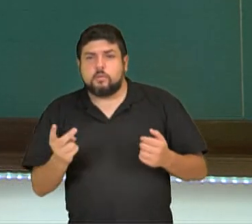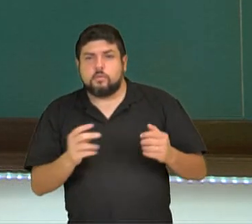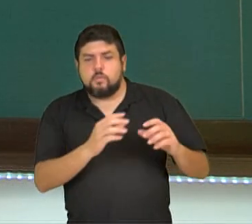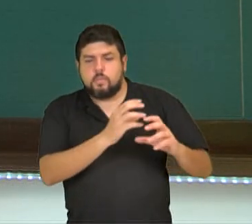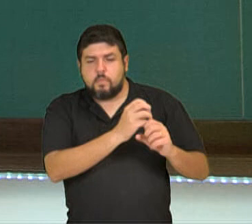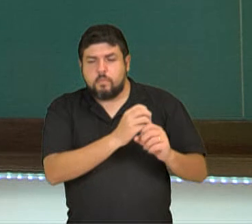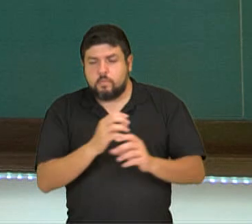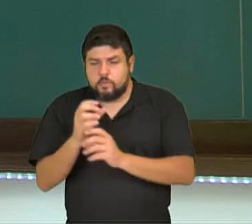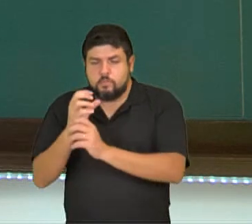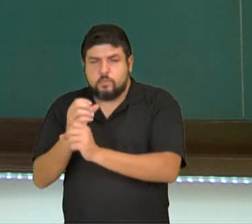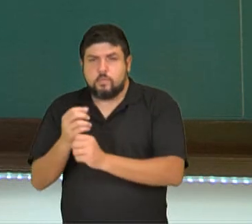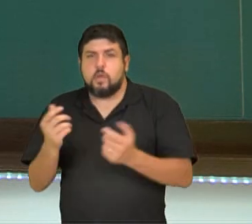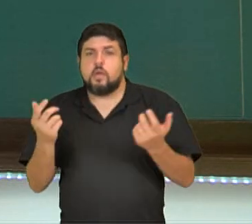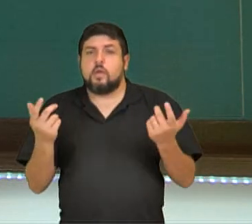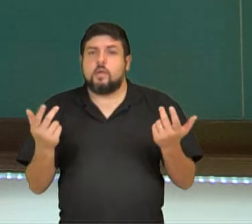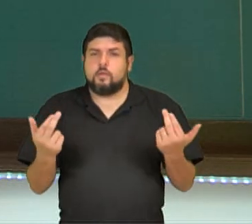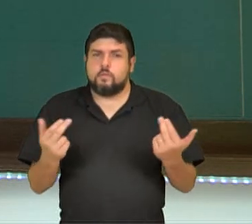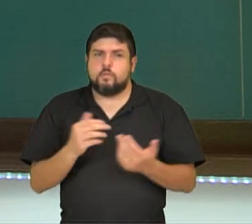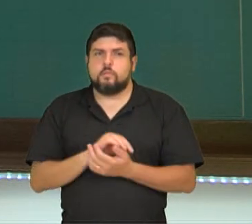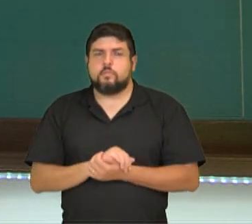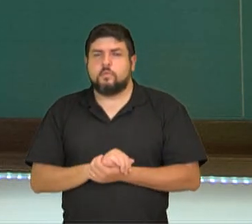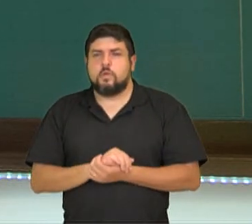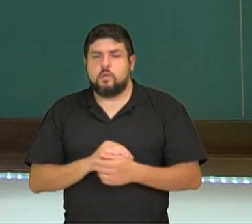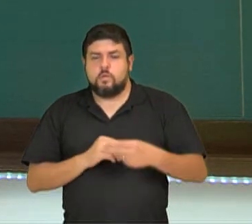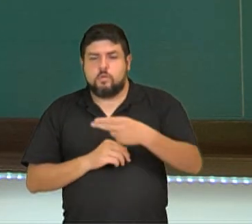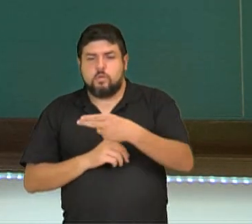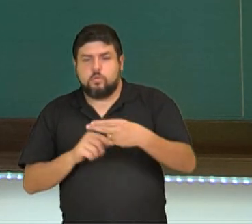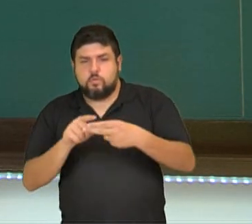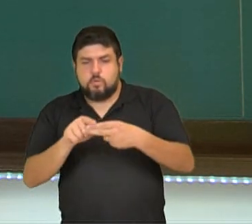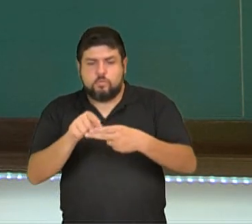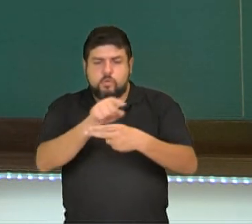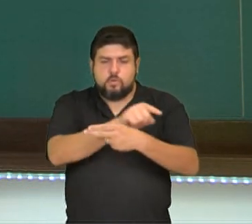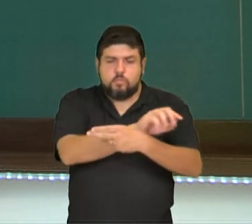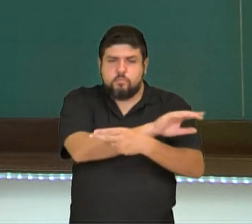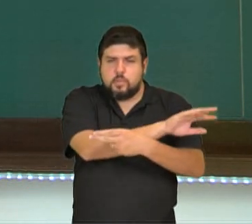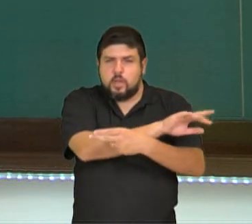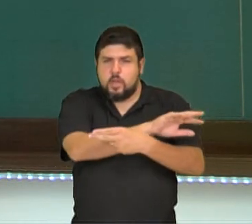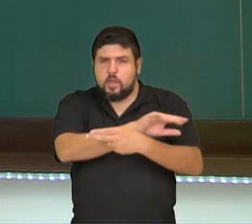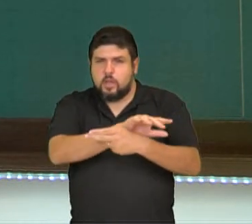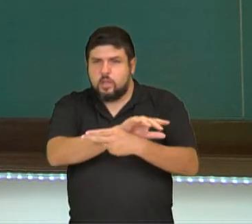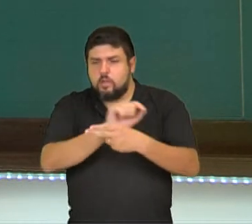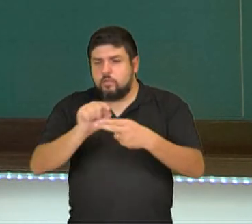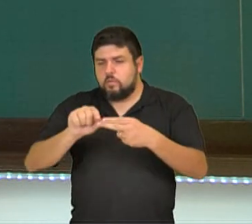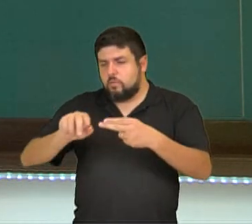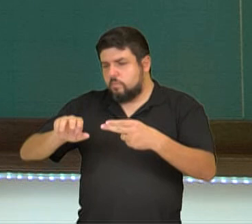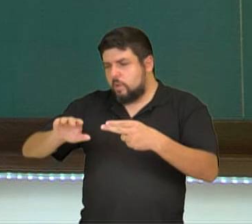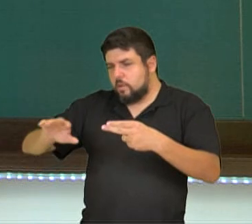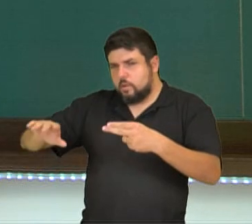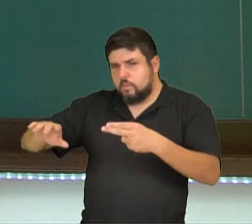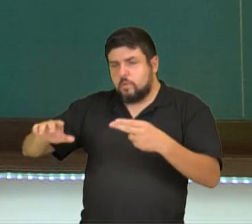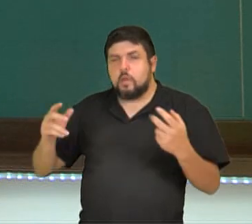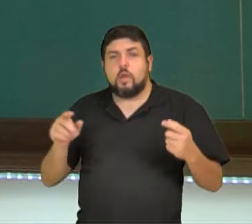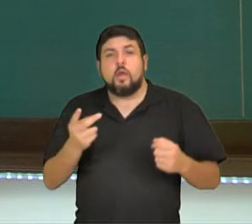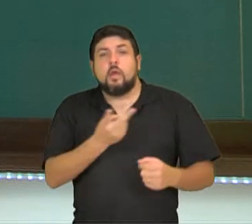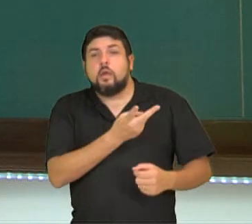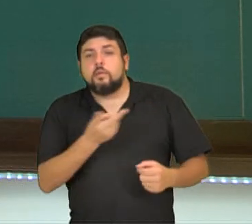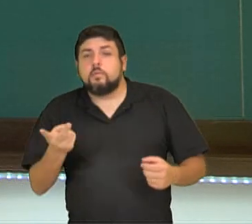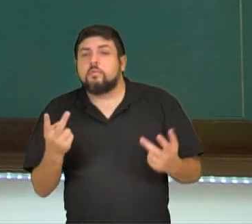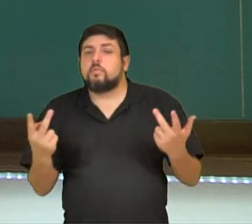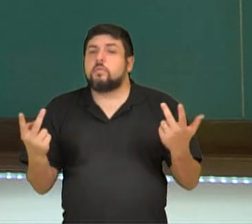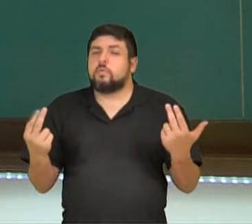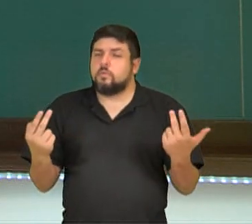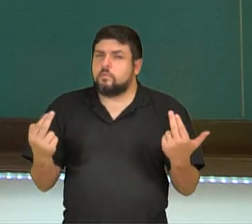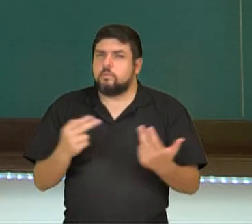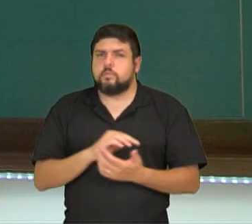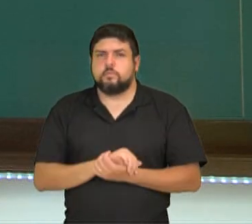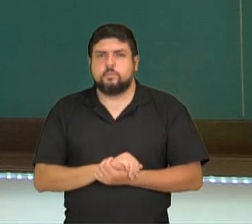iguais. Então, esta expressão à esquerda do sinal de igual é igual a esta expressão à direita. Tá bom?